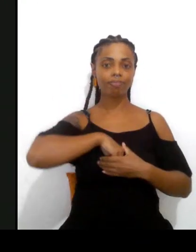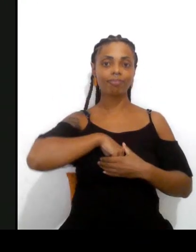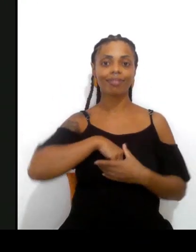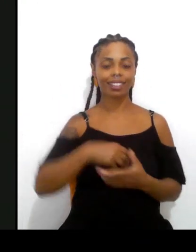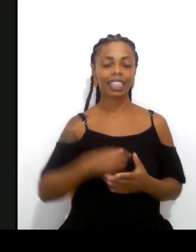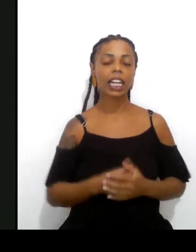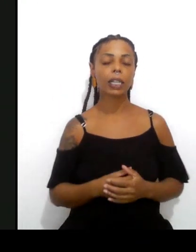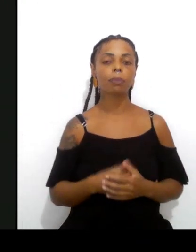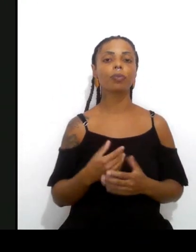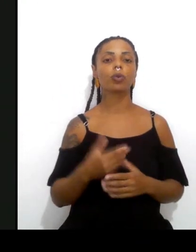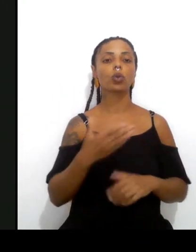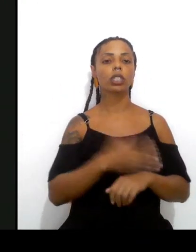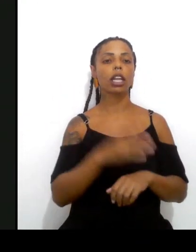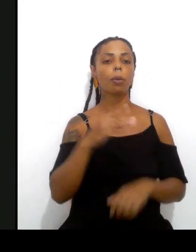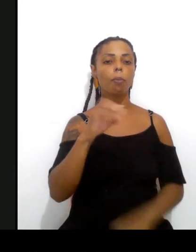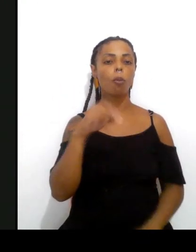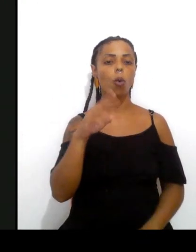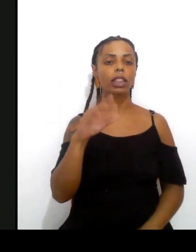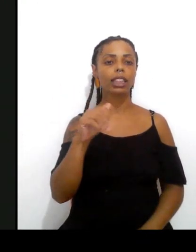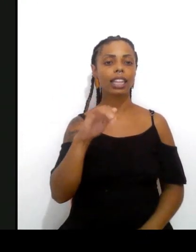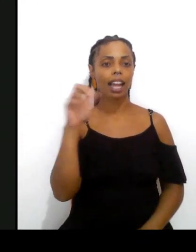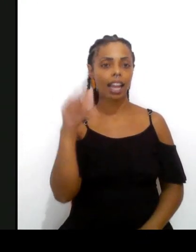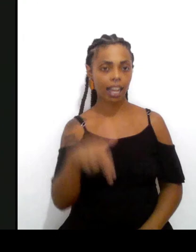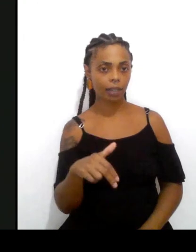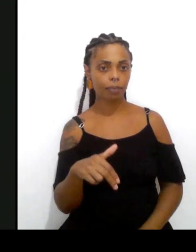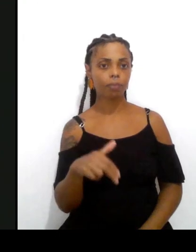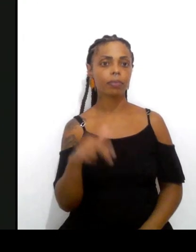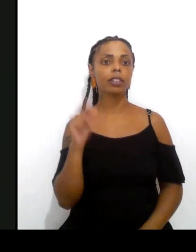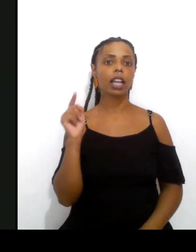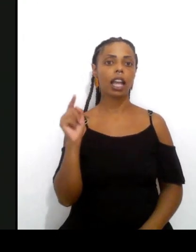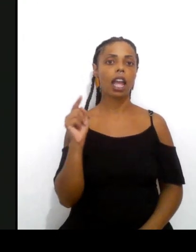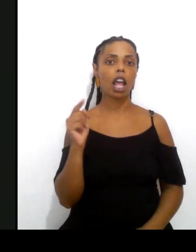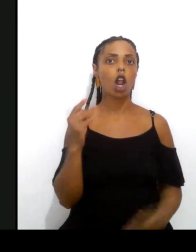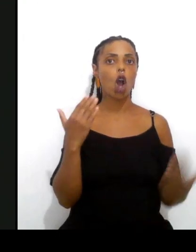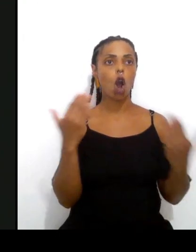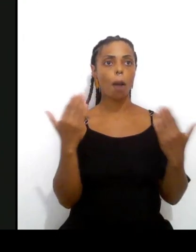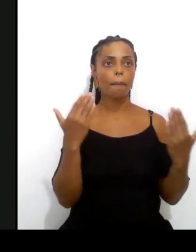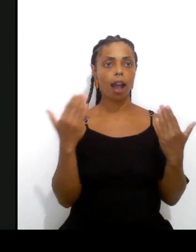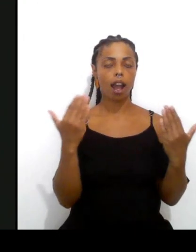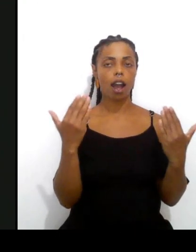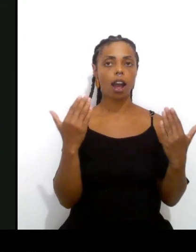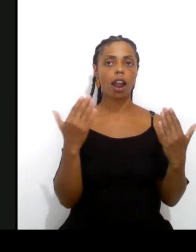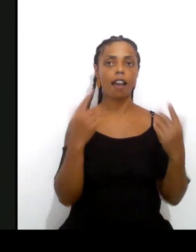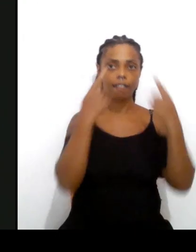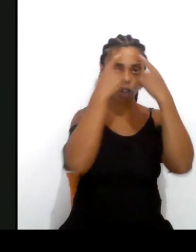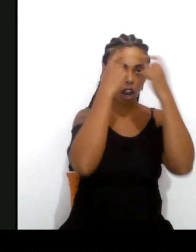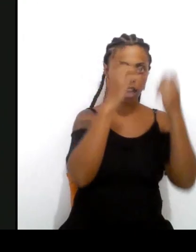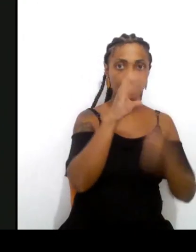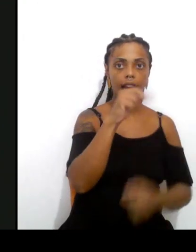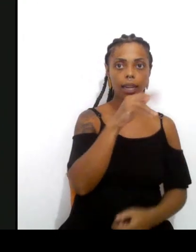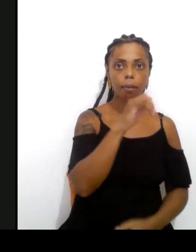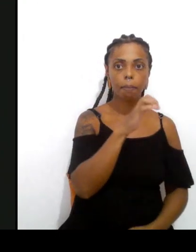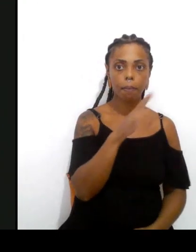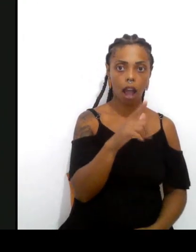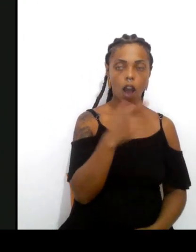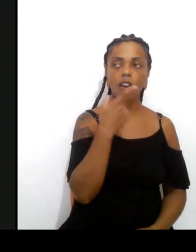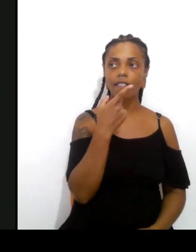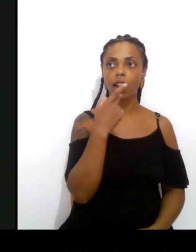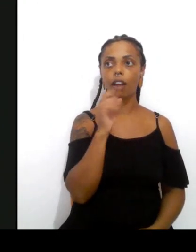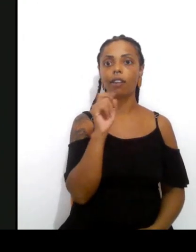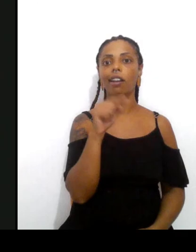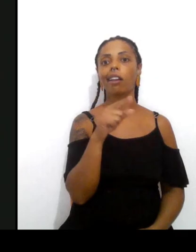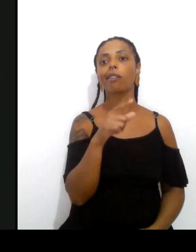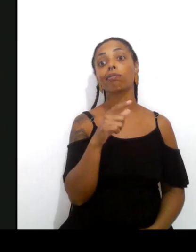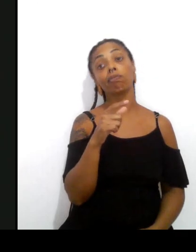ele compara a violência é canibal que dizendo que ela pelo menos tinha